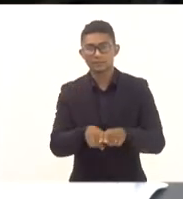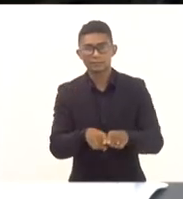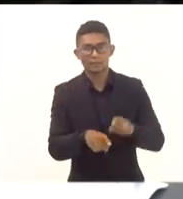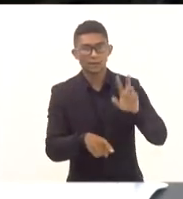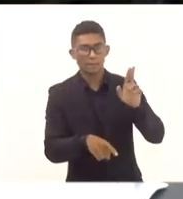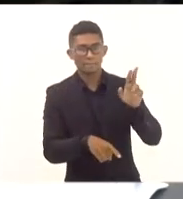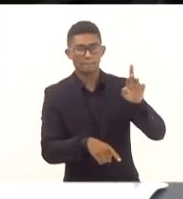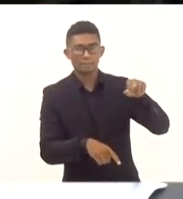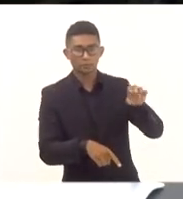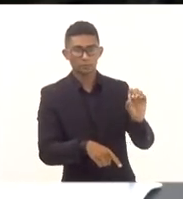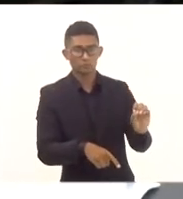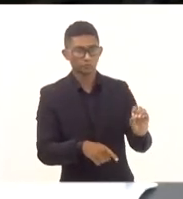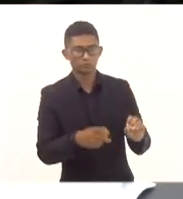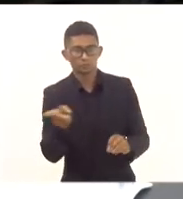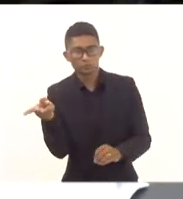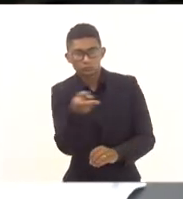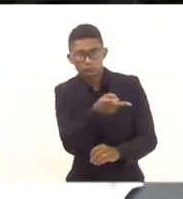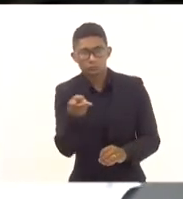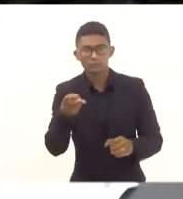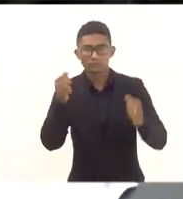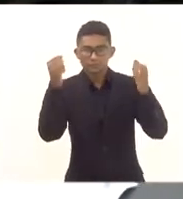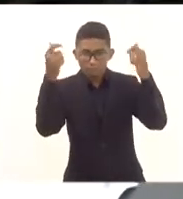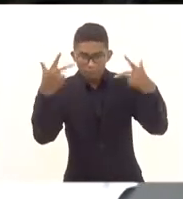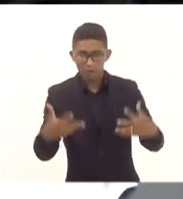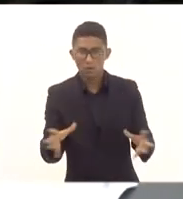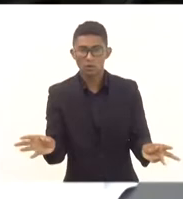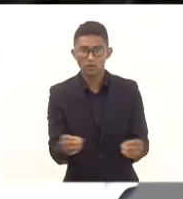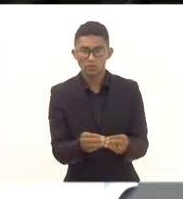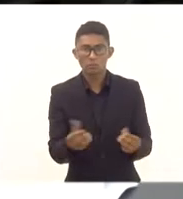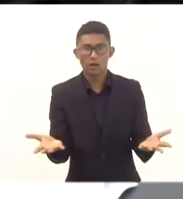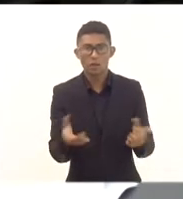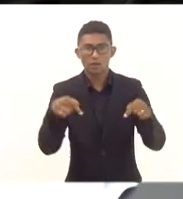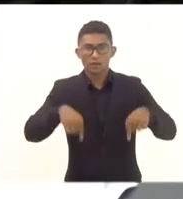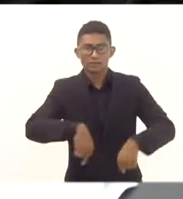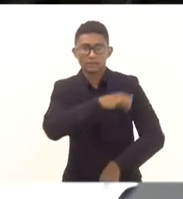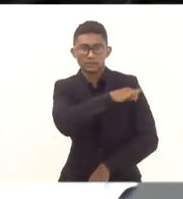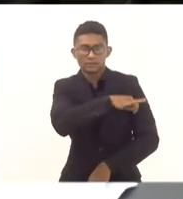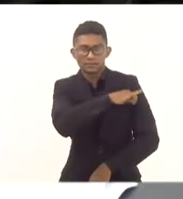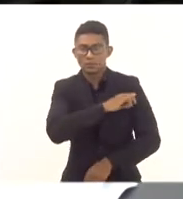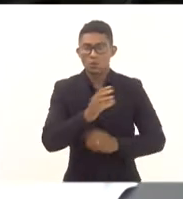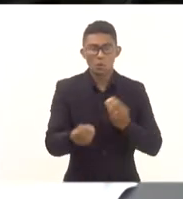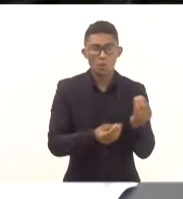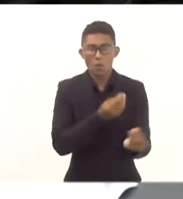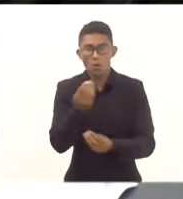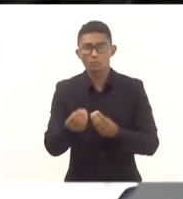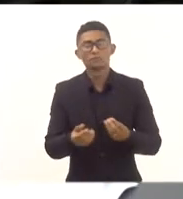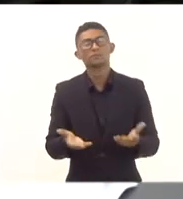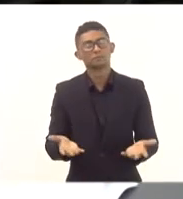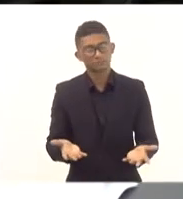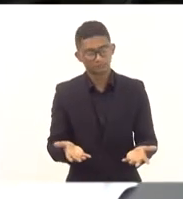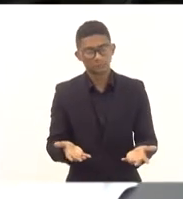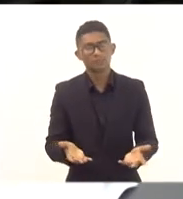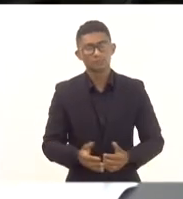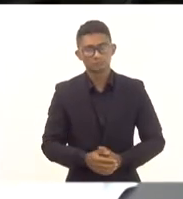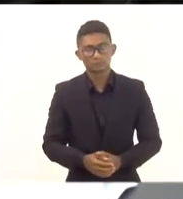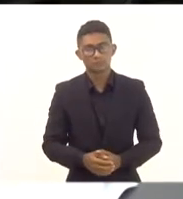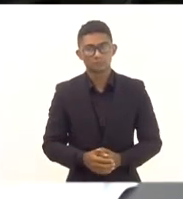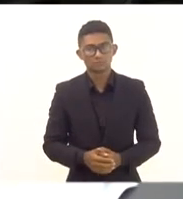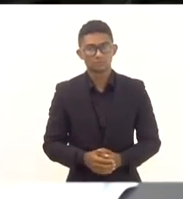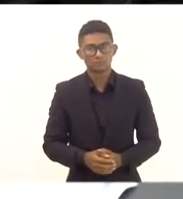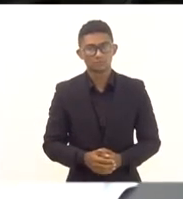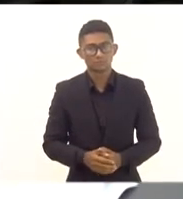fizeram explanação sobre a situação né do a gente se encontra no estado no país e já não